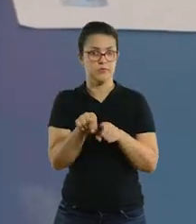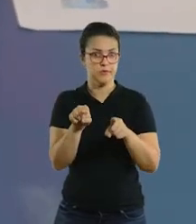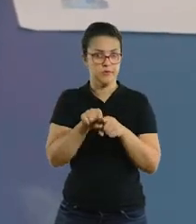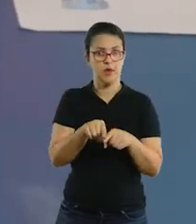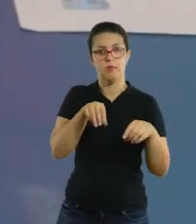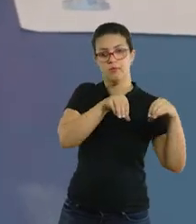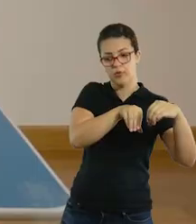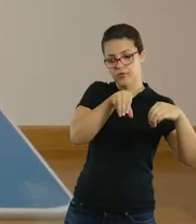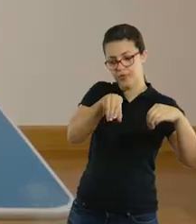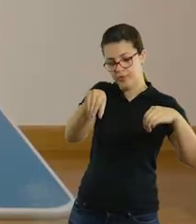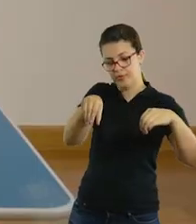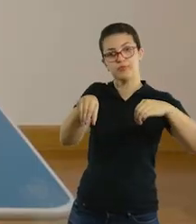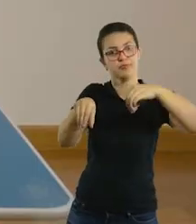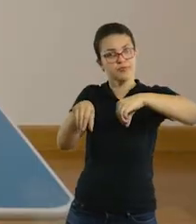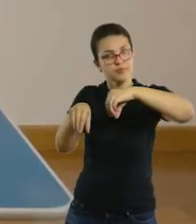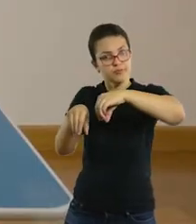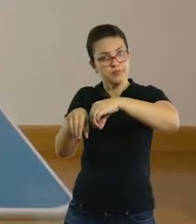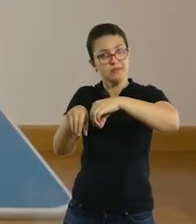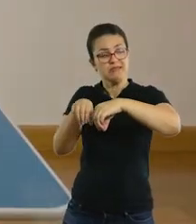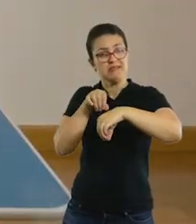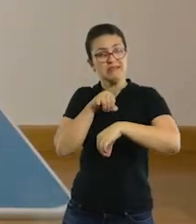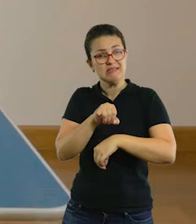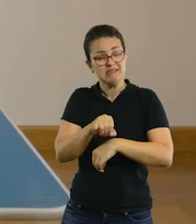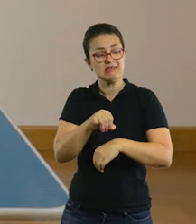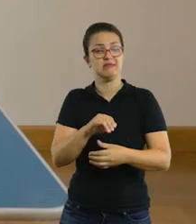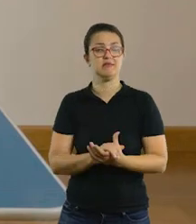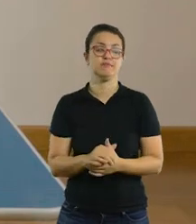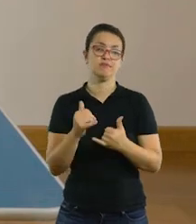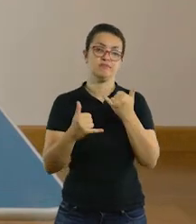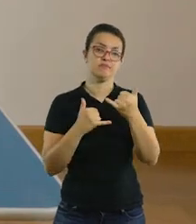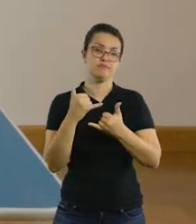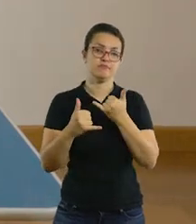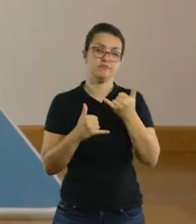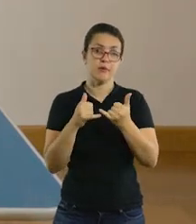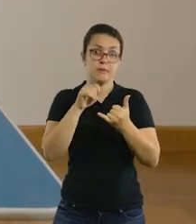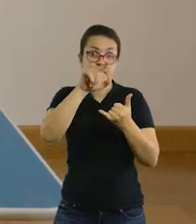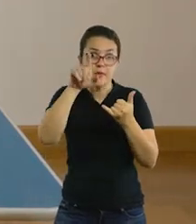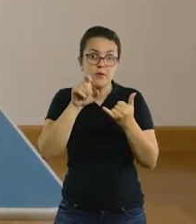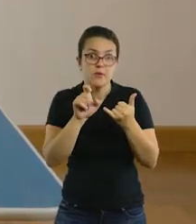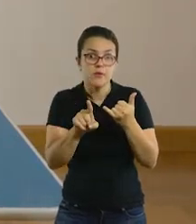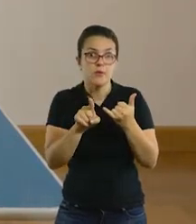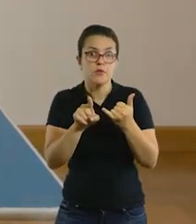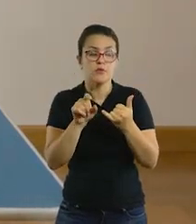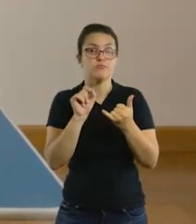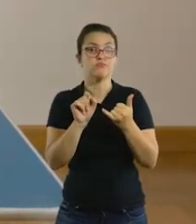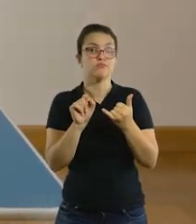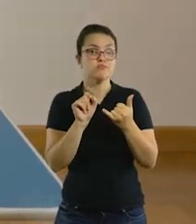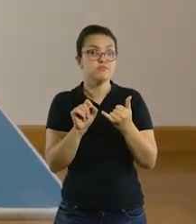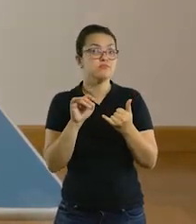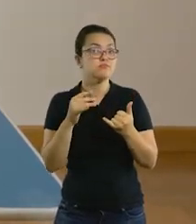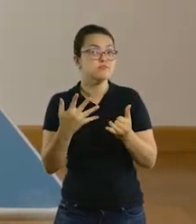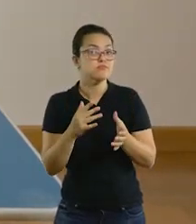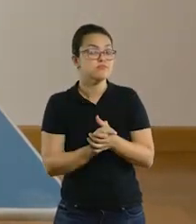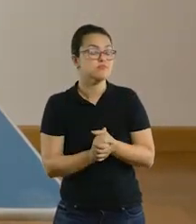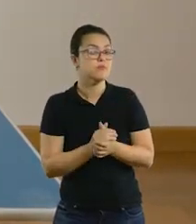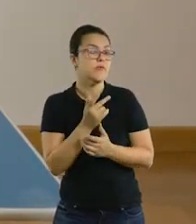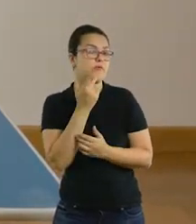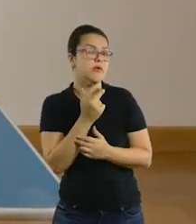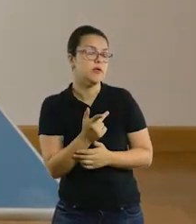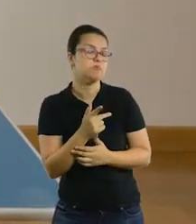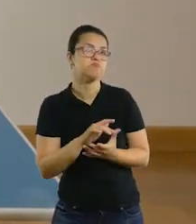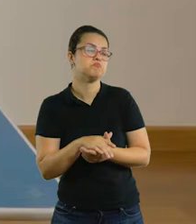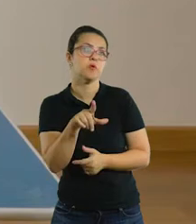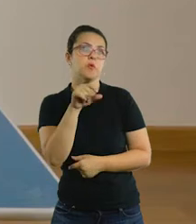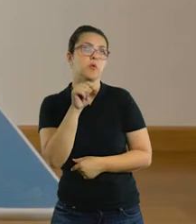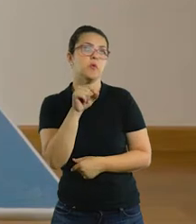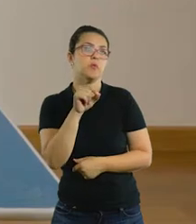vai avançar. Se o jogador chegar na interrogação, ele vai ter que fazer o seguinte, ele vai ter que falar um número de 1